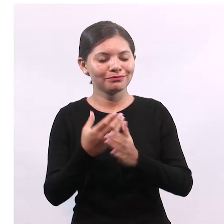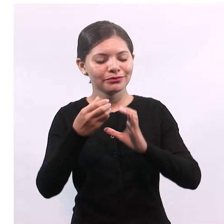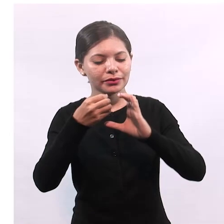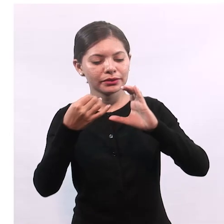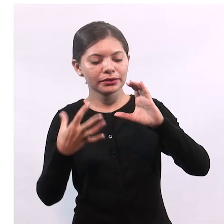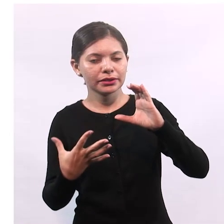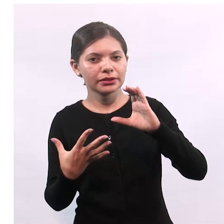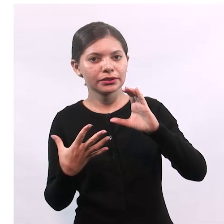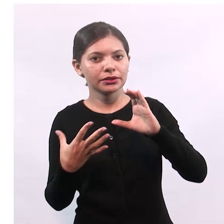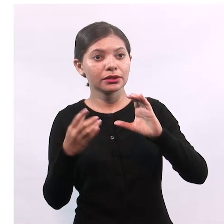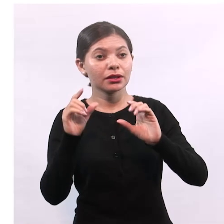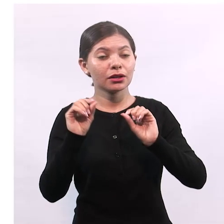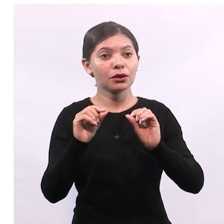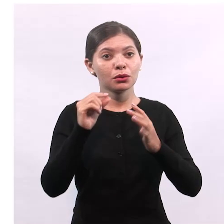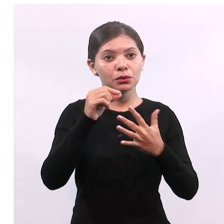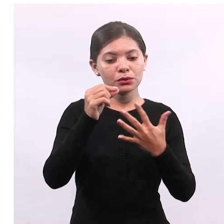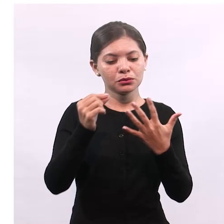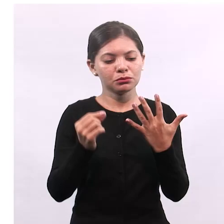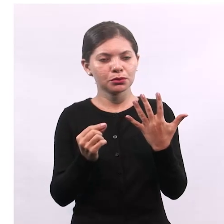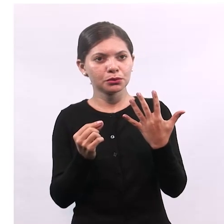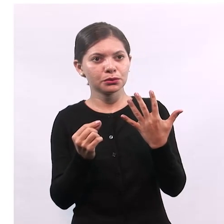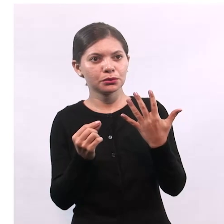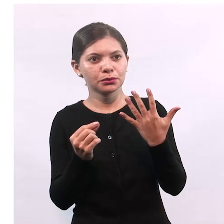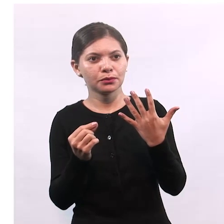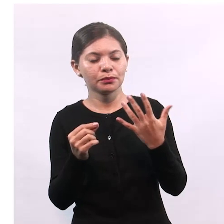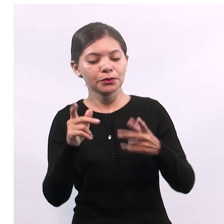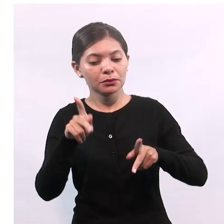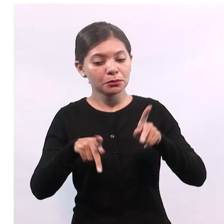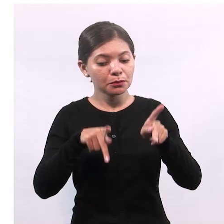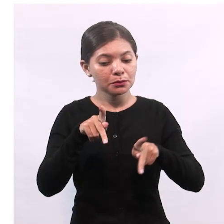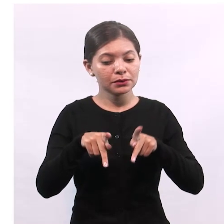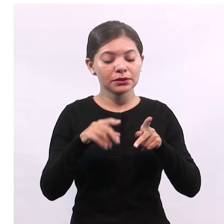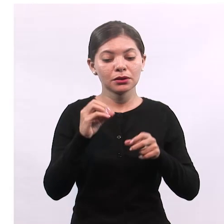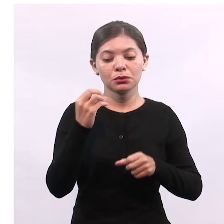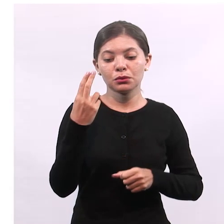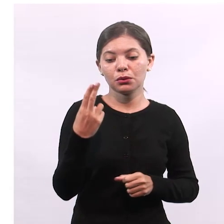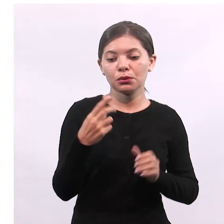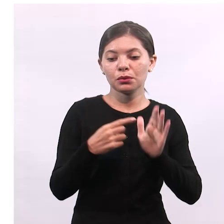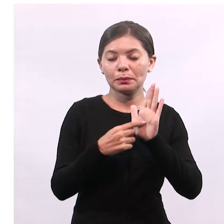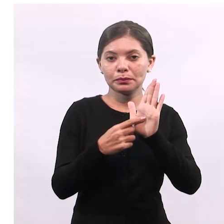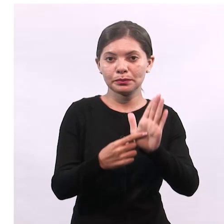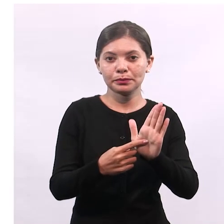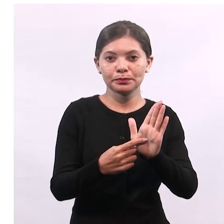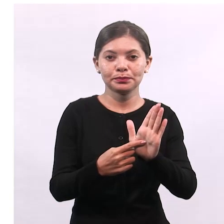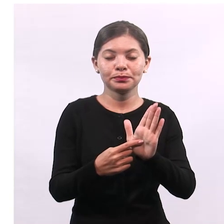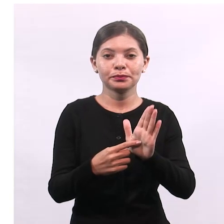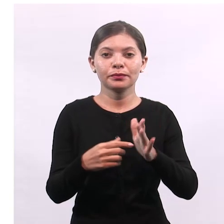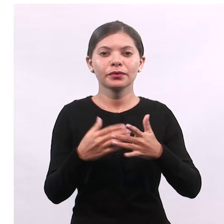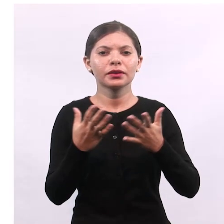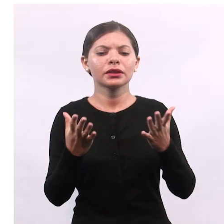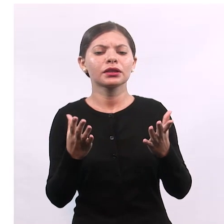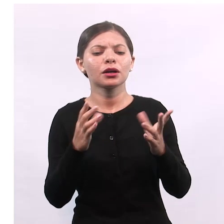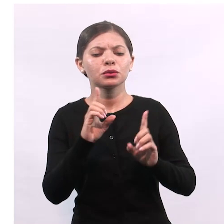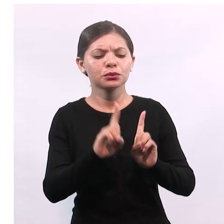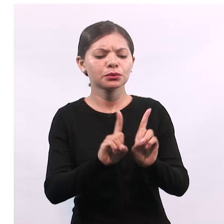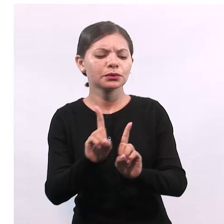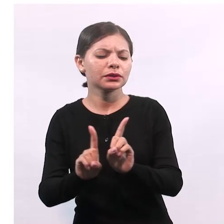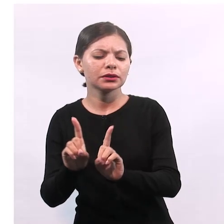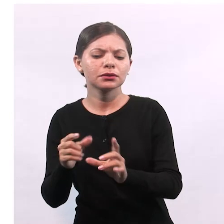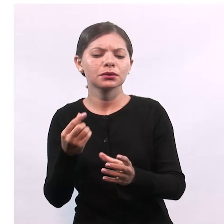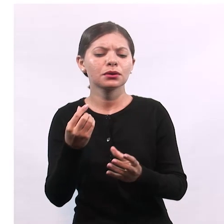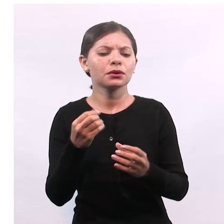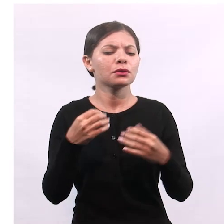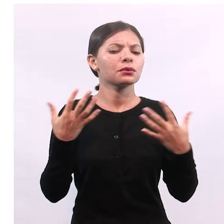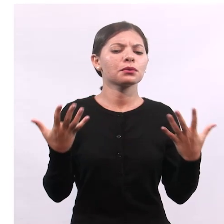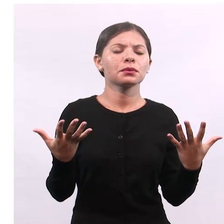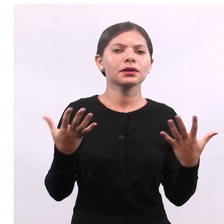ou atributo dos elementos de uma população ou amostra então no senso Quais são as variáveis